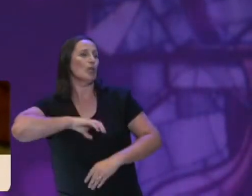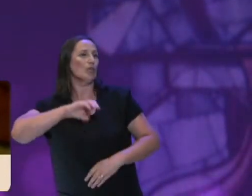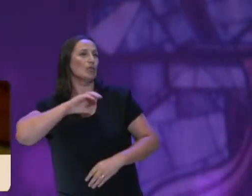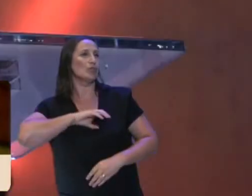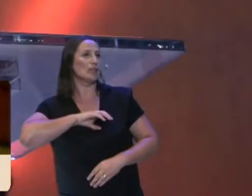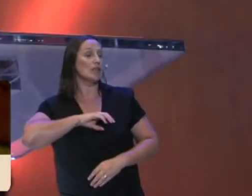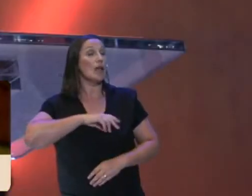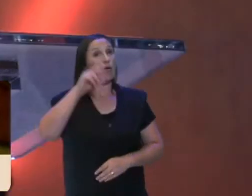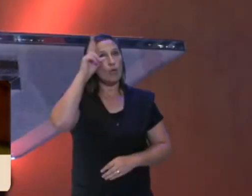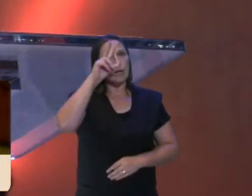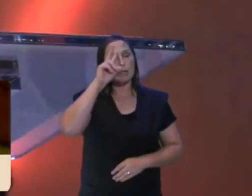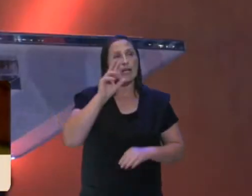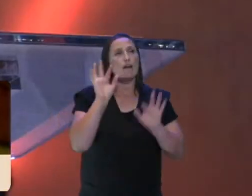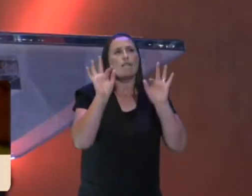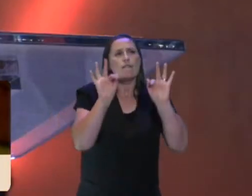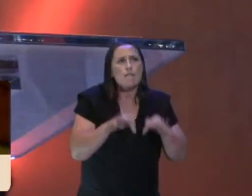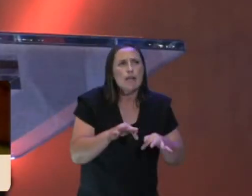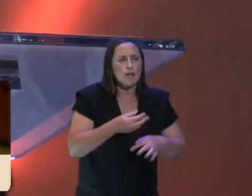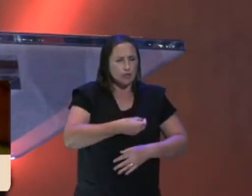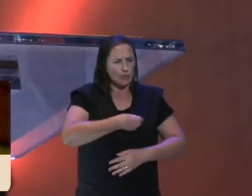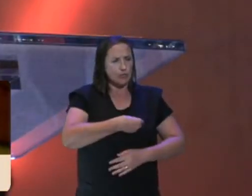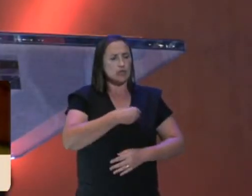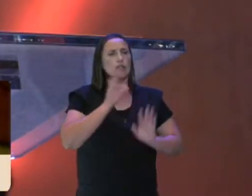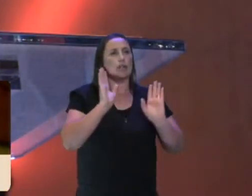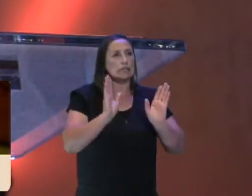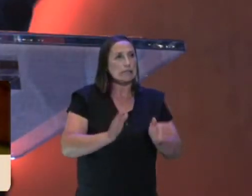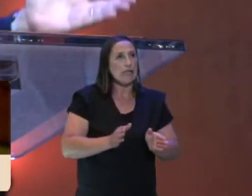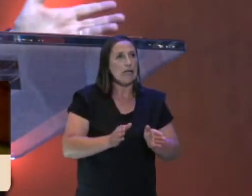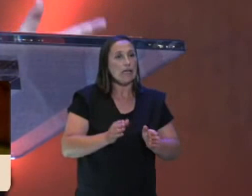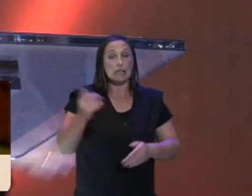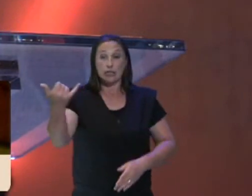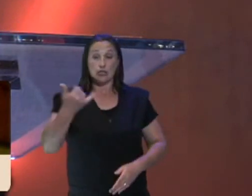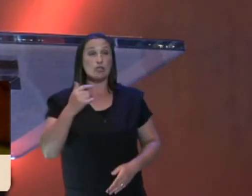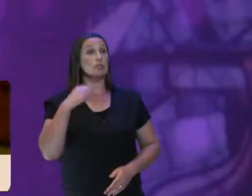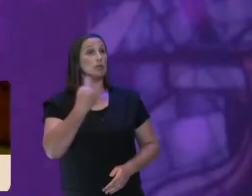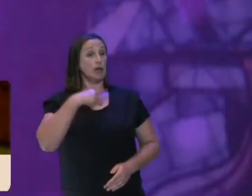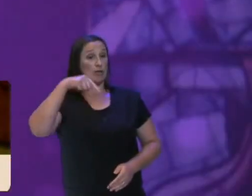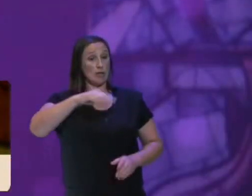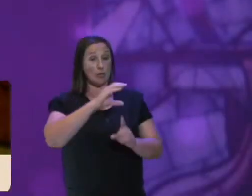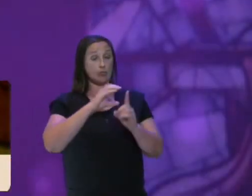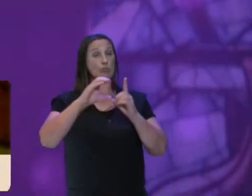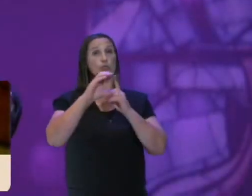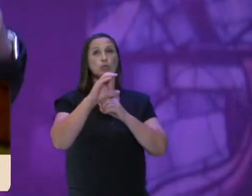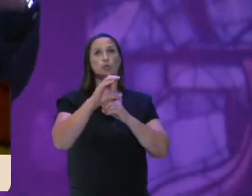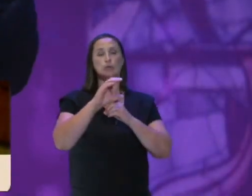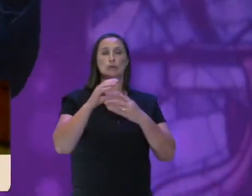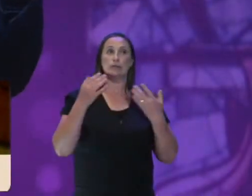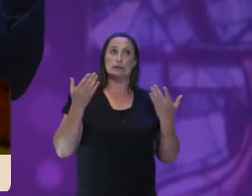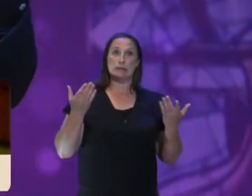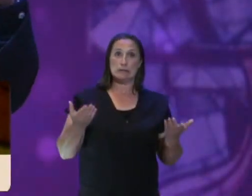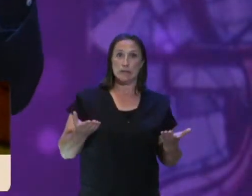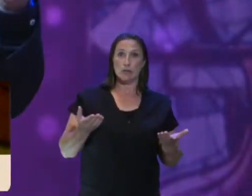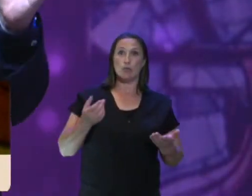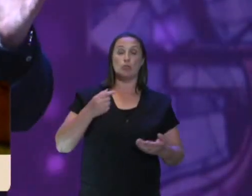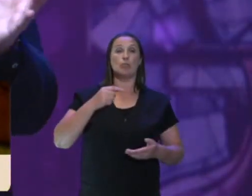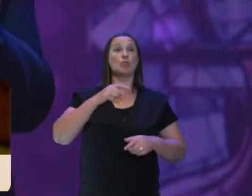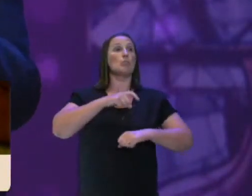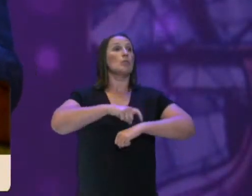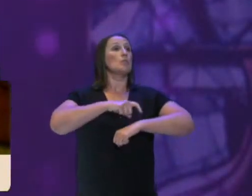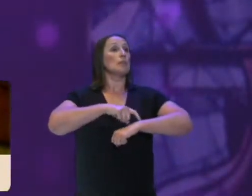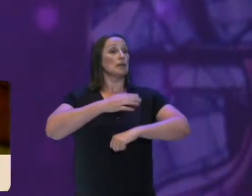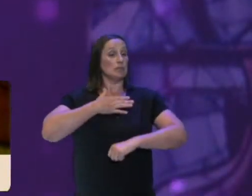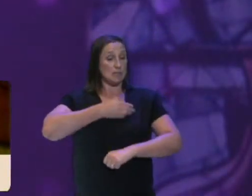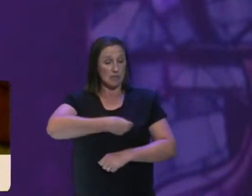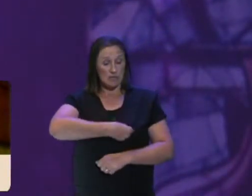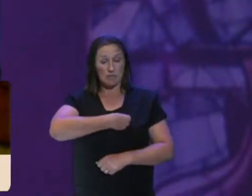final de carreira, e ele disse para a gente aqui num culto, ele disse assim: olha, houve um momento na minha vida, quando eu